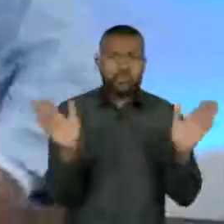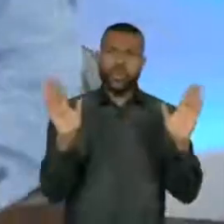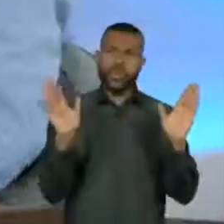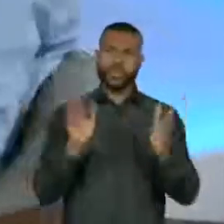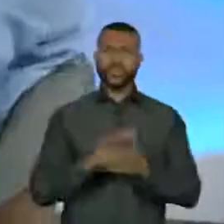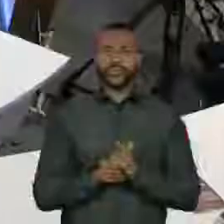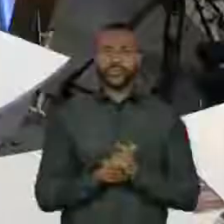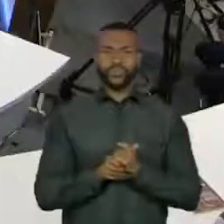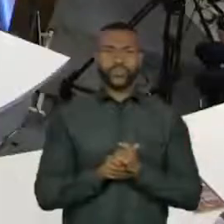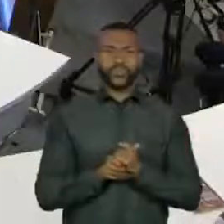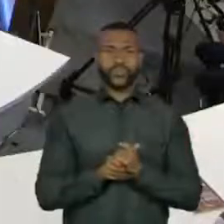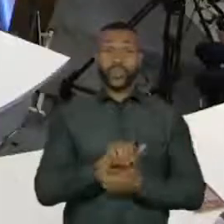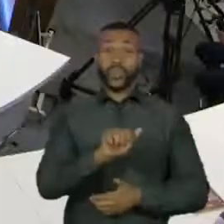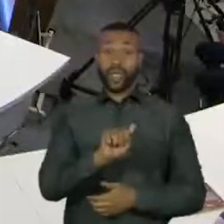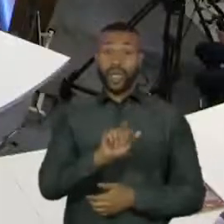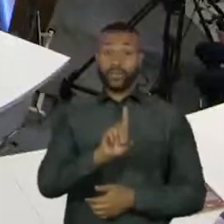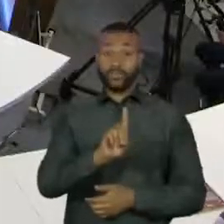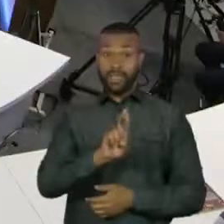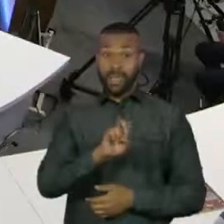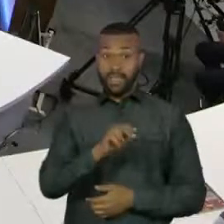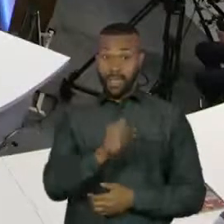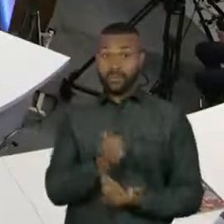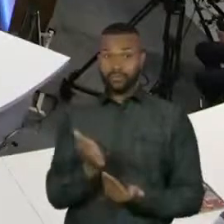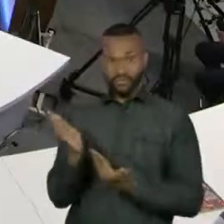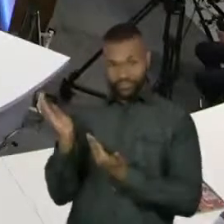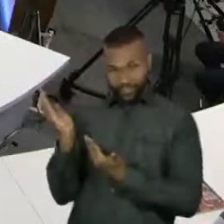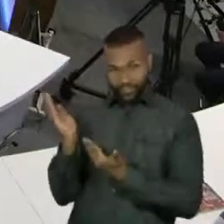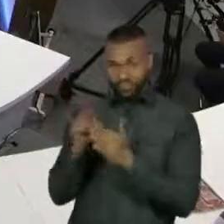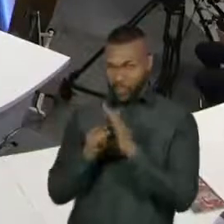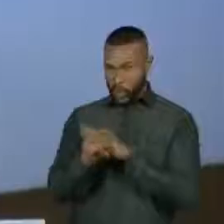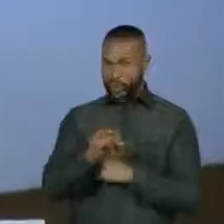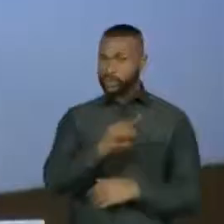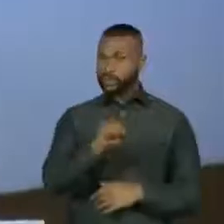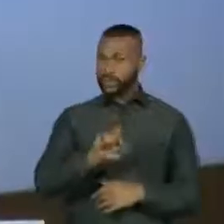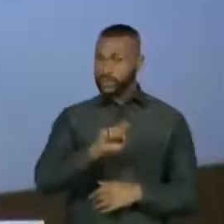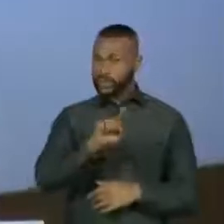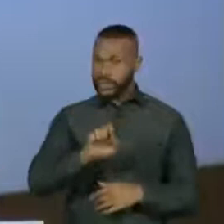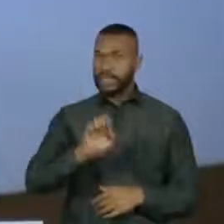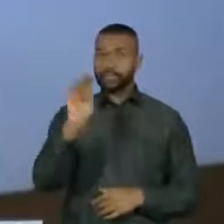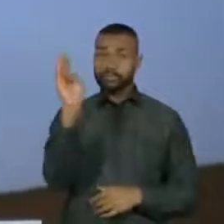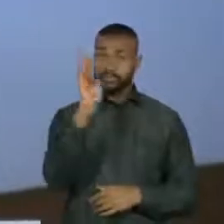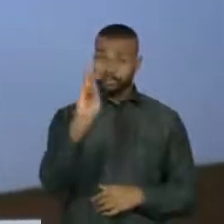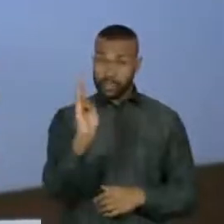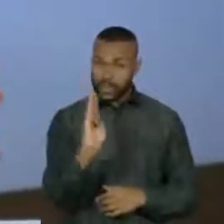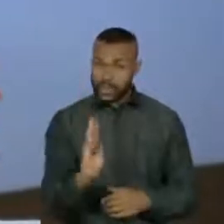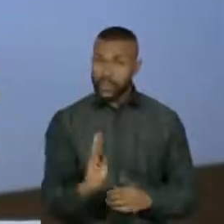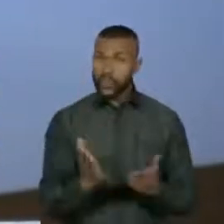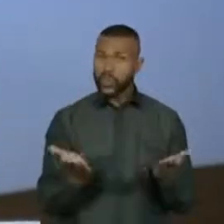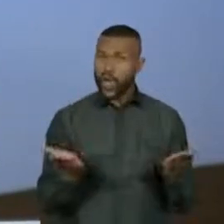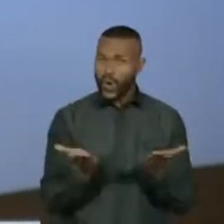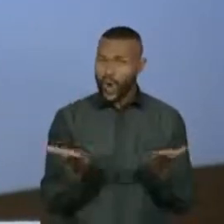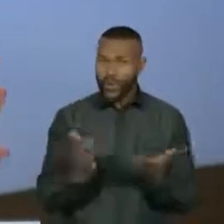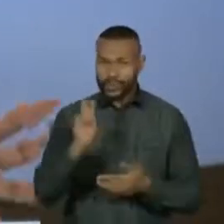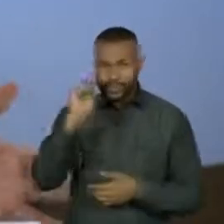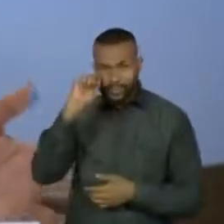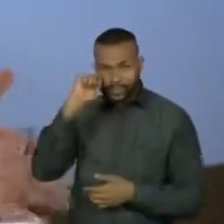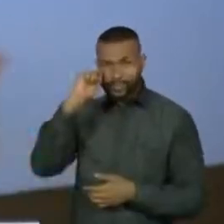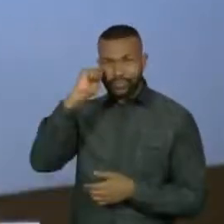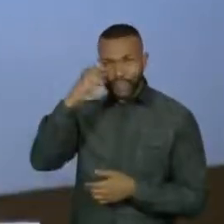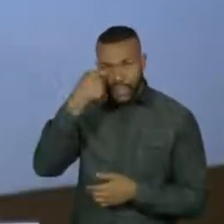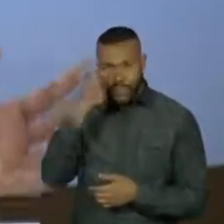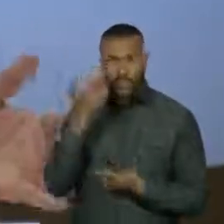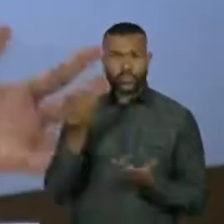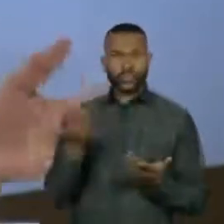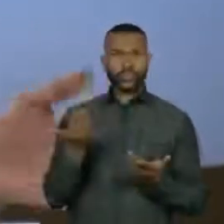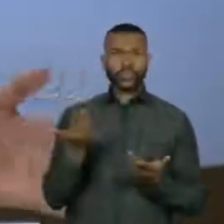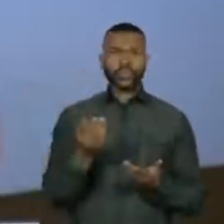Oi Zezé a gente bom Brasil eu assim se torna Preto né nos